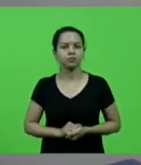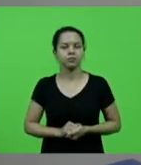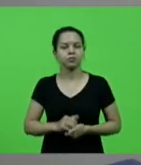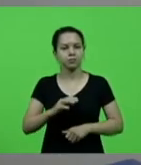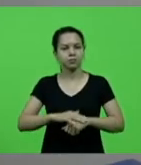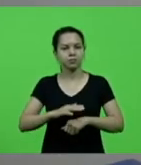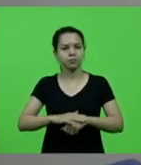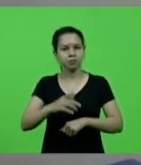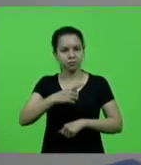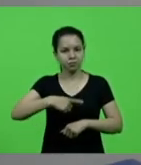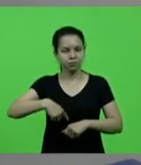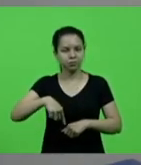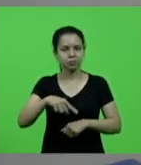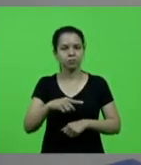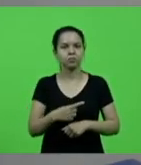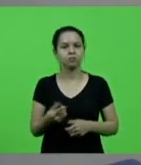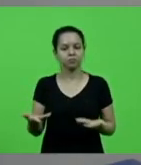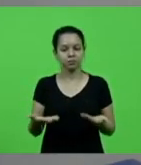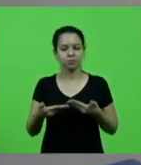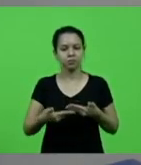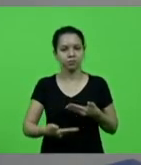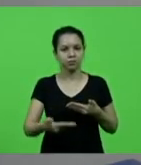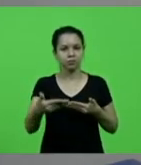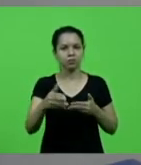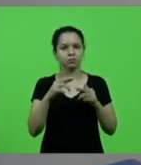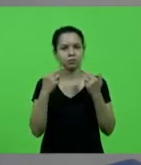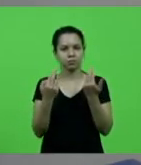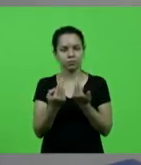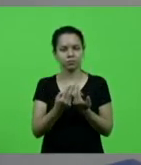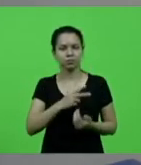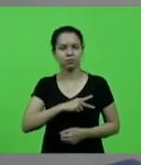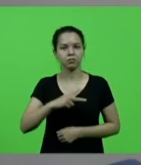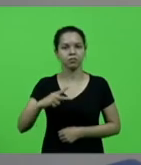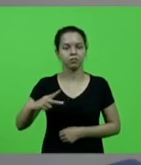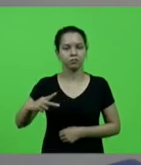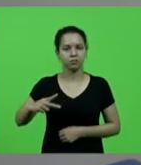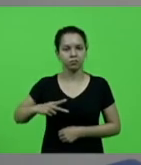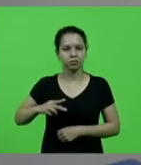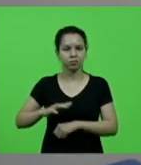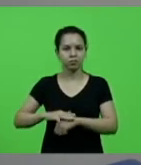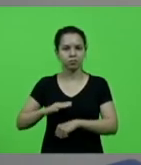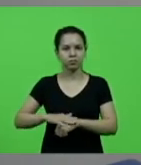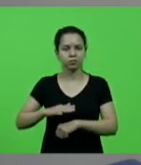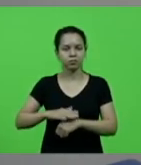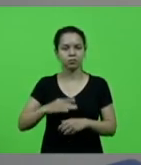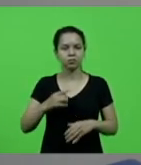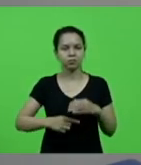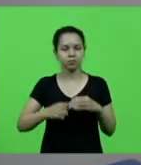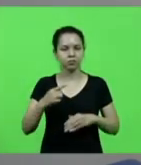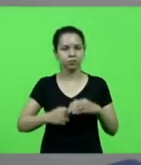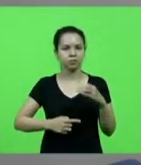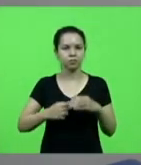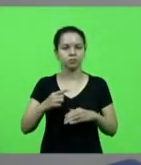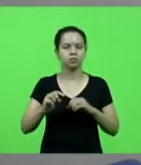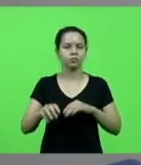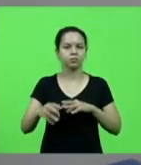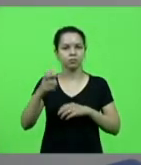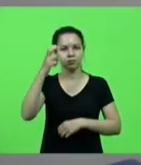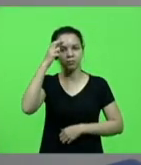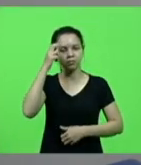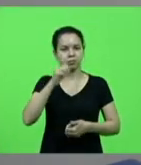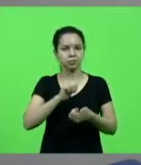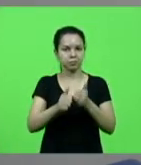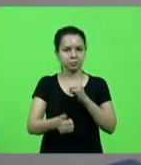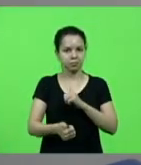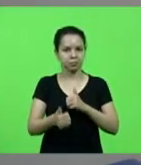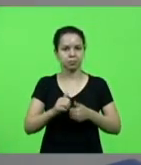então dando início a essa audiência pública convocada pela Comissão de Educação, Cultura e Desporto. Esta audiência